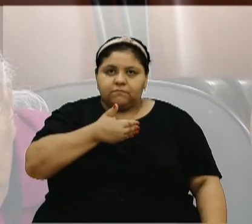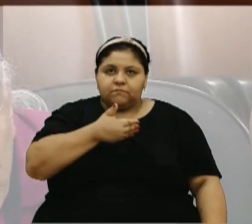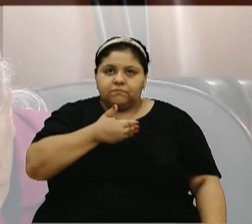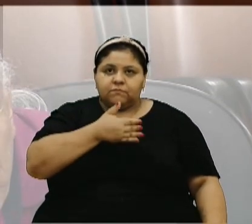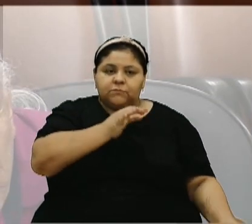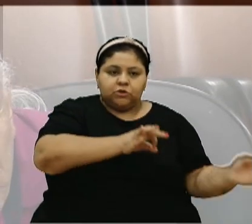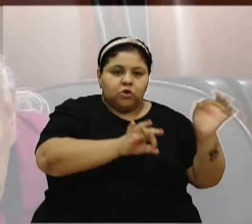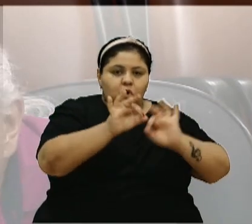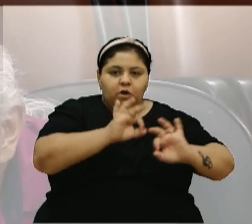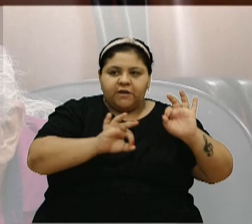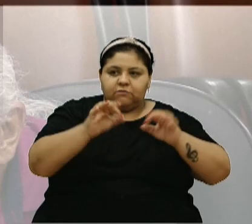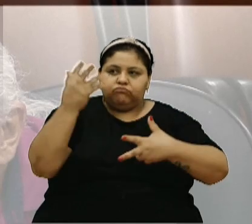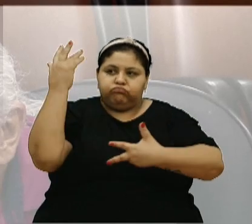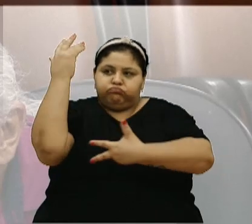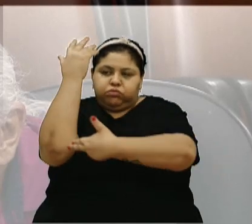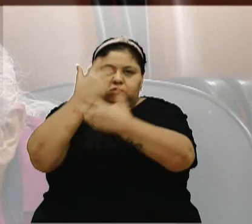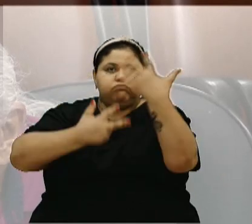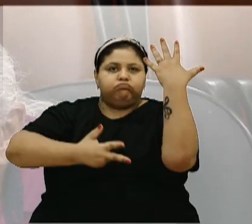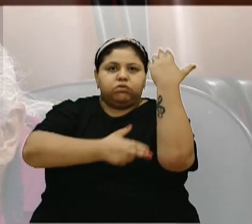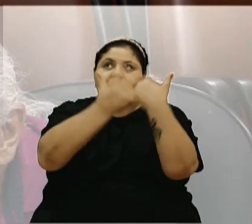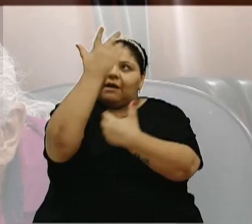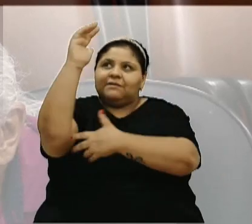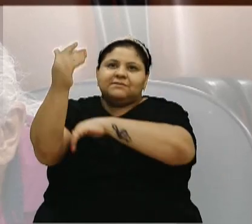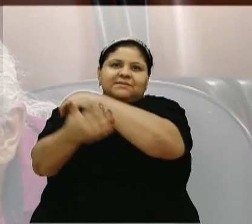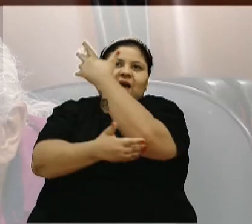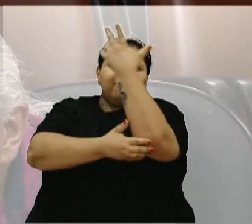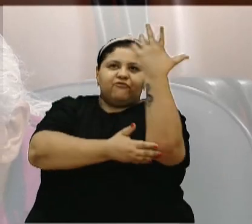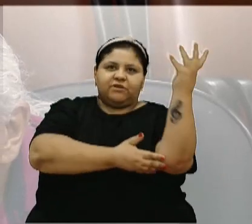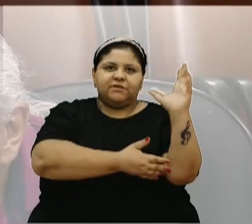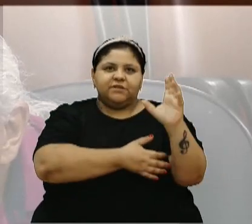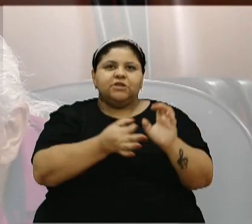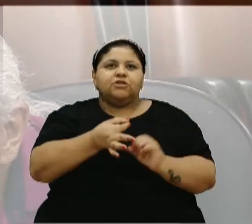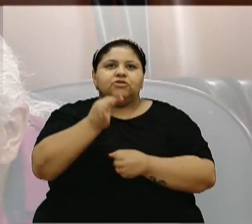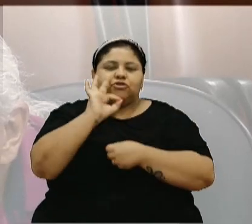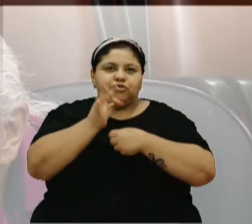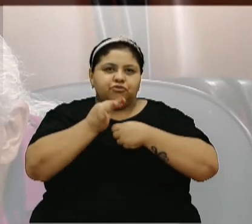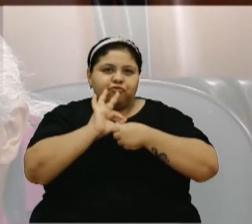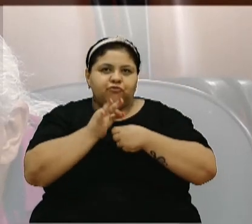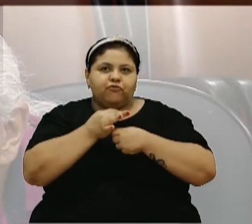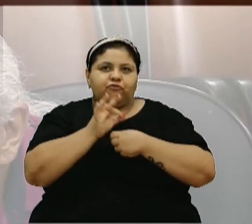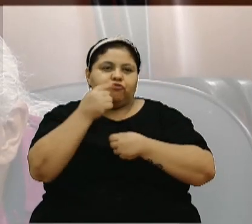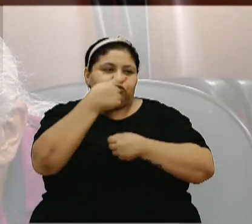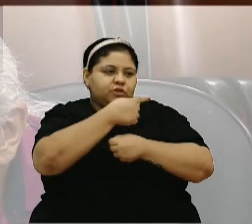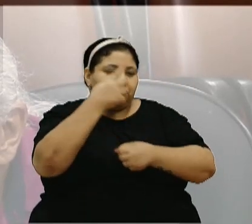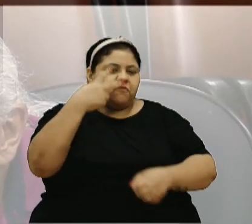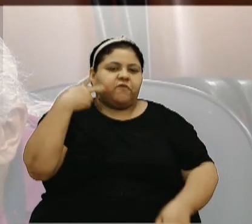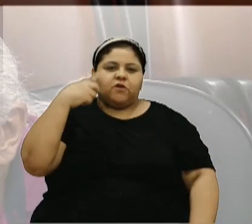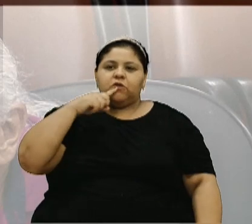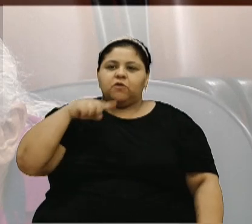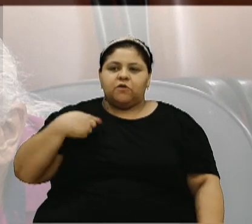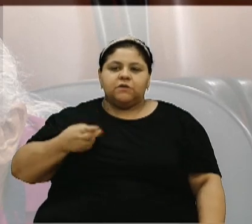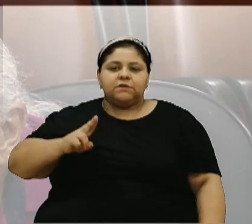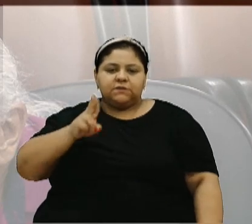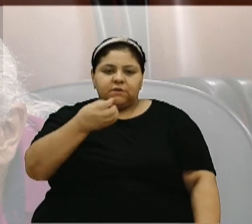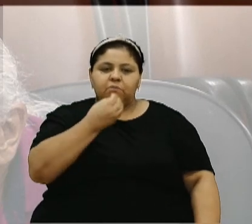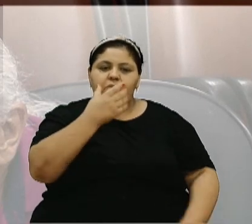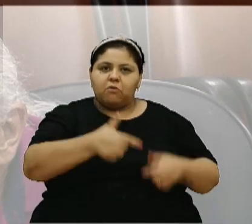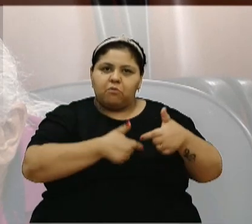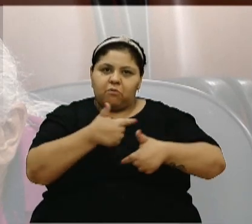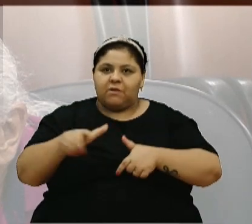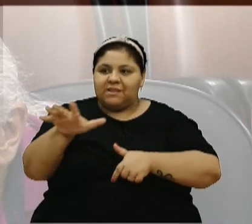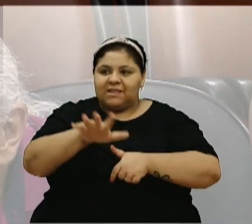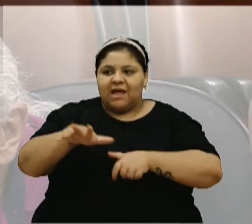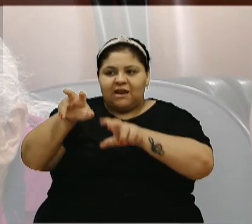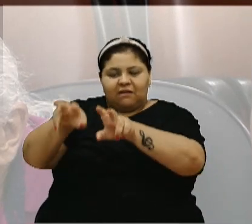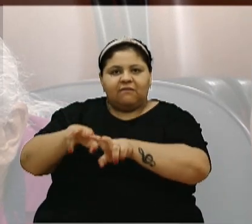as parreiras aqui da Câmara de Vereadores, né? Assim, o senhor, a vereadora Gladys, né, sempre fizeram um bom trabalho na área da